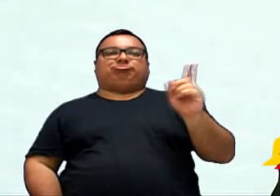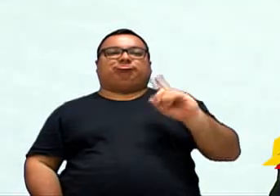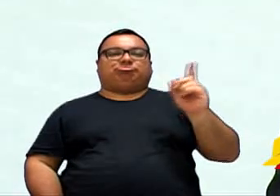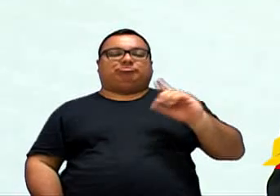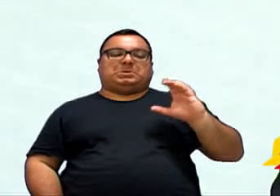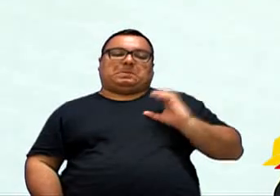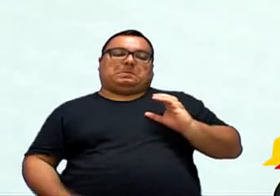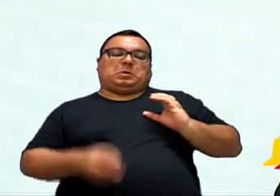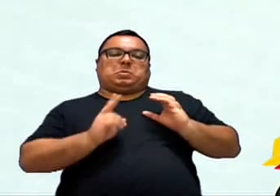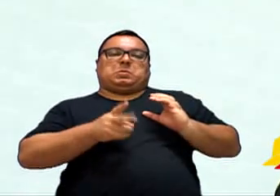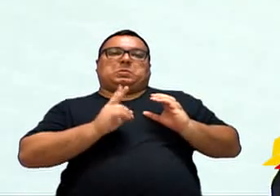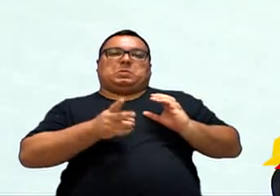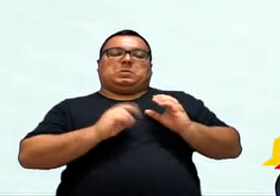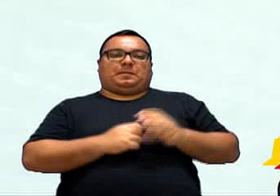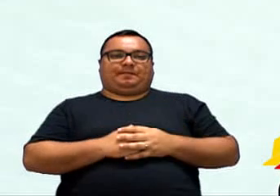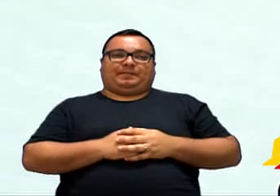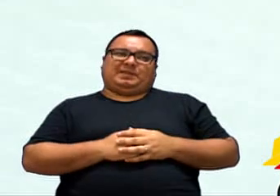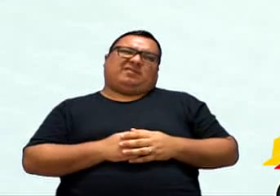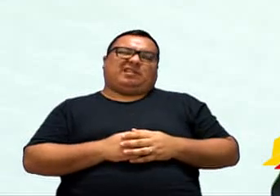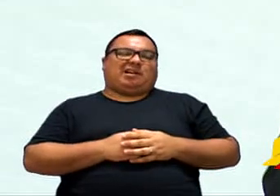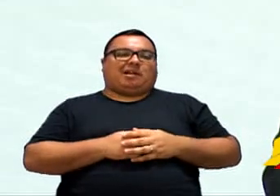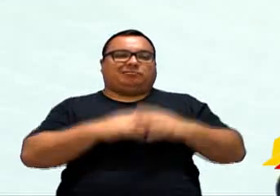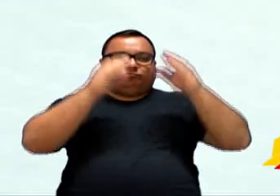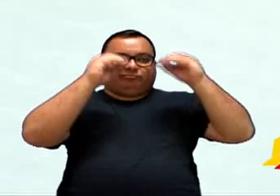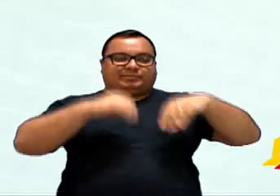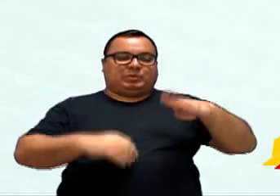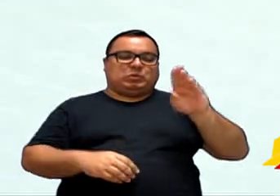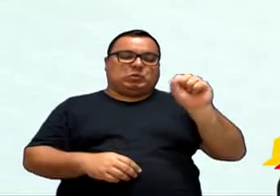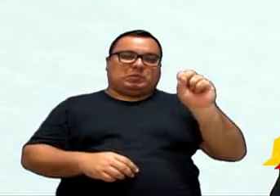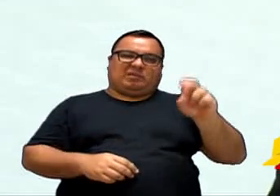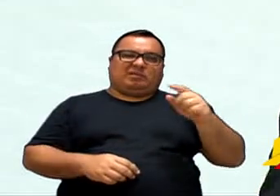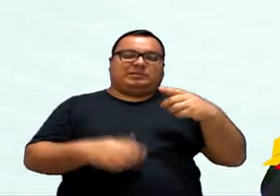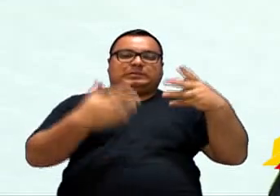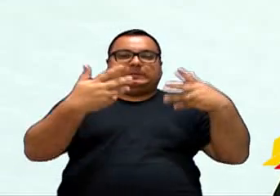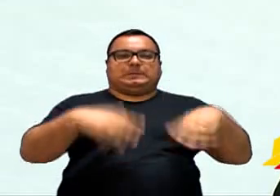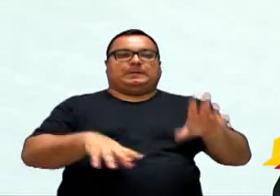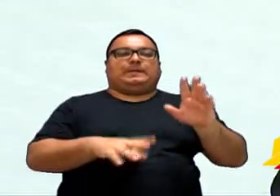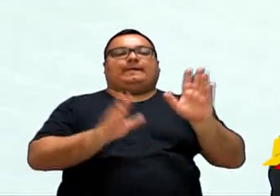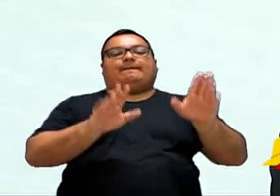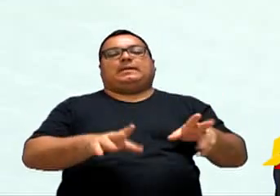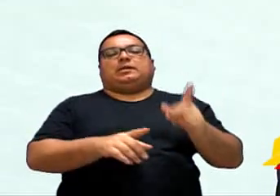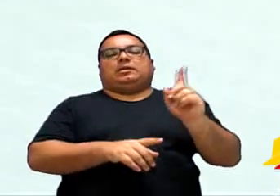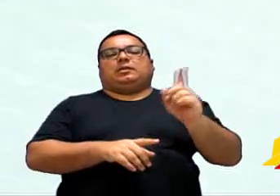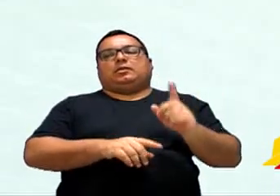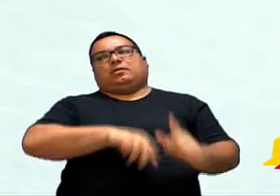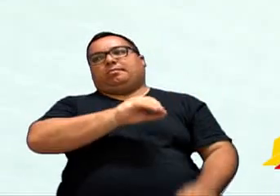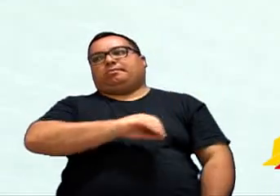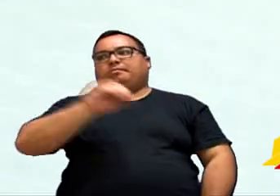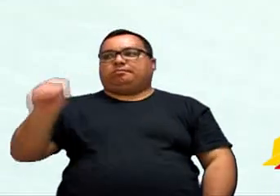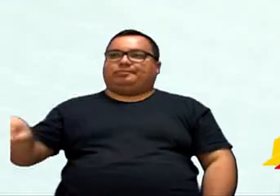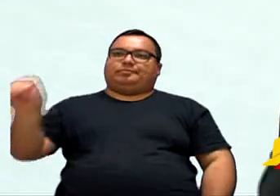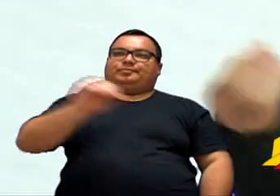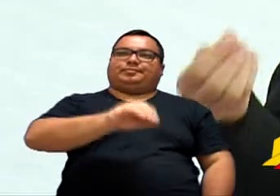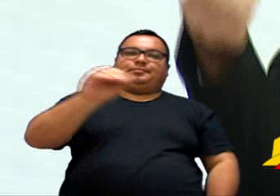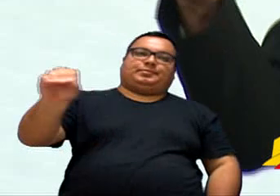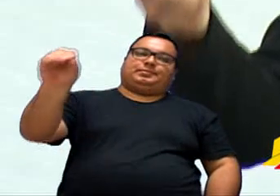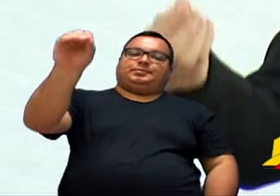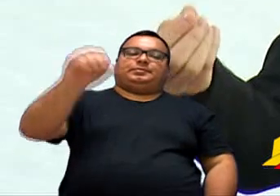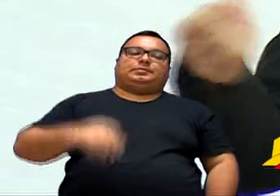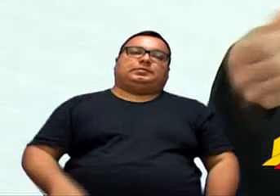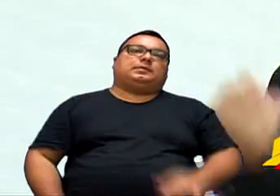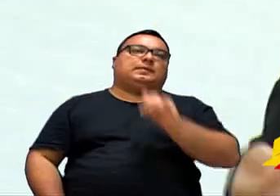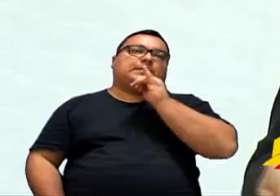UBS. A UBS é uma atenção básica importantíssima se você tem atende ali no início. Se uma mulher